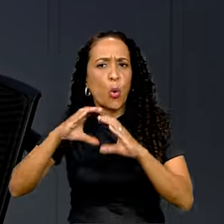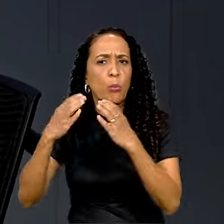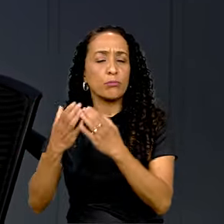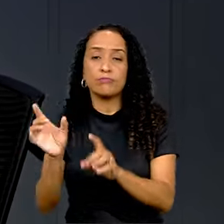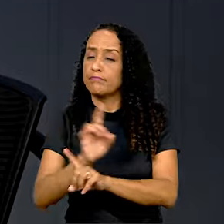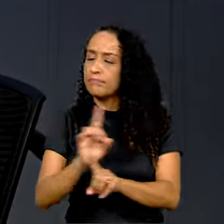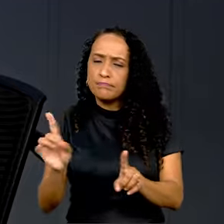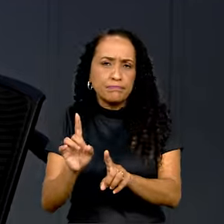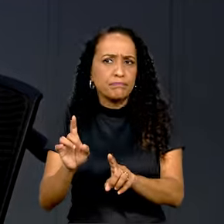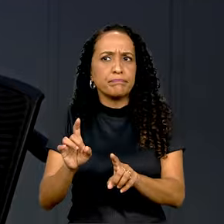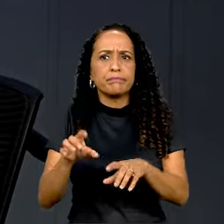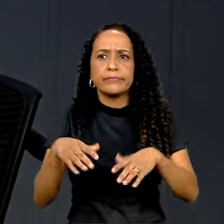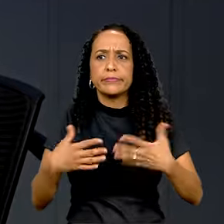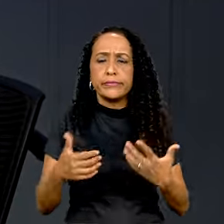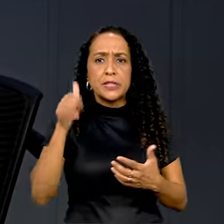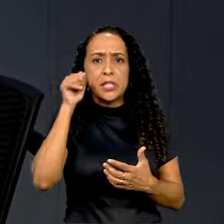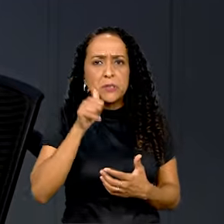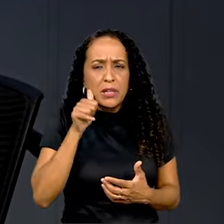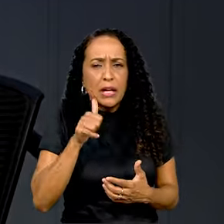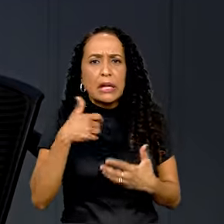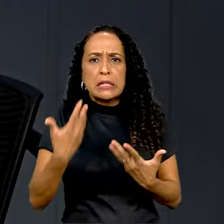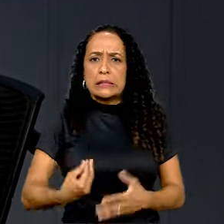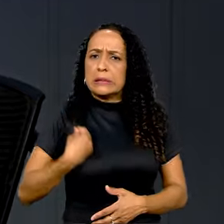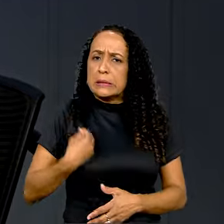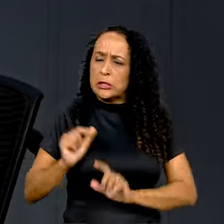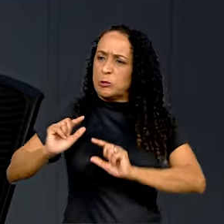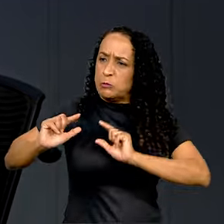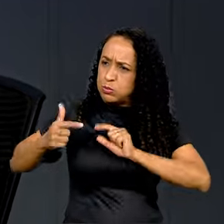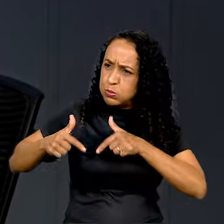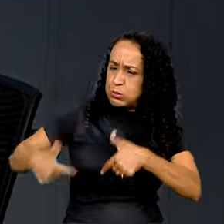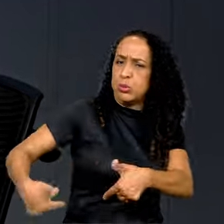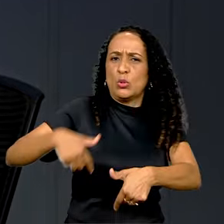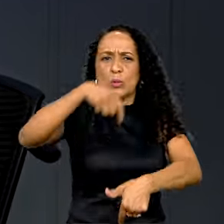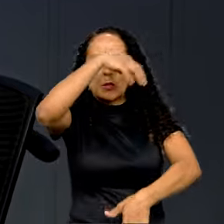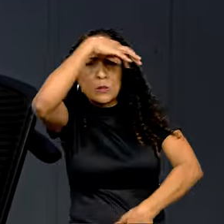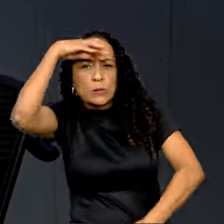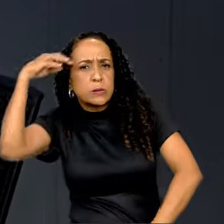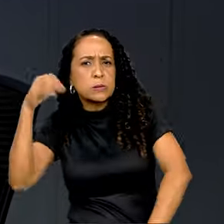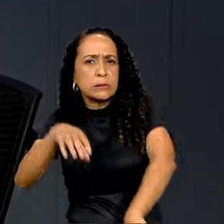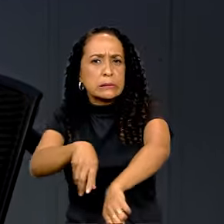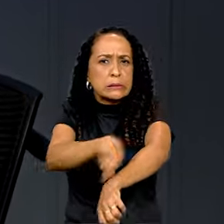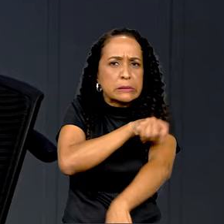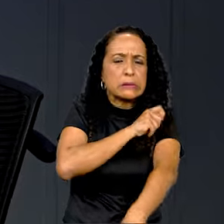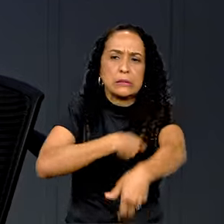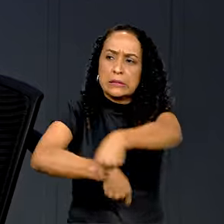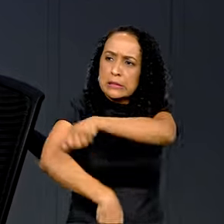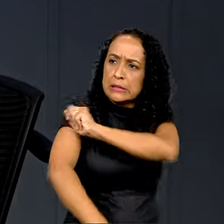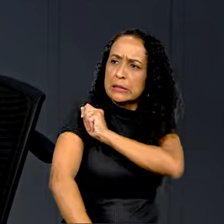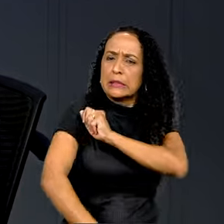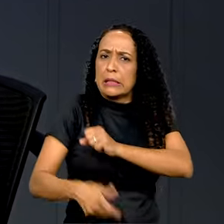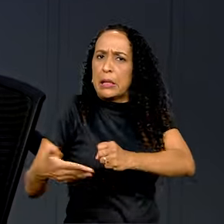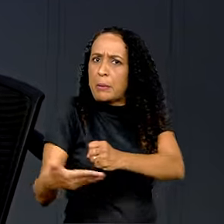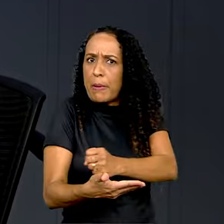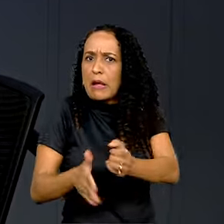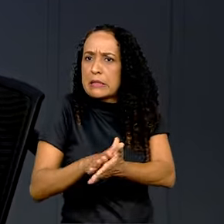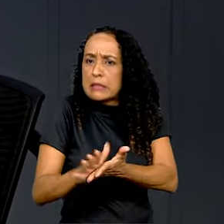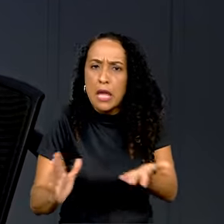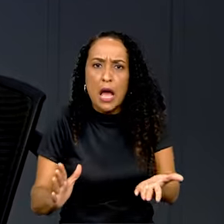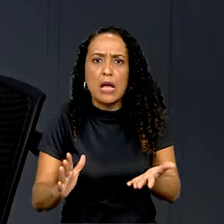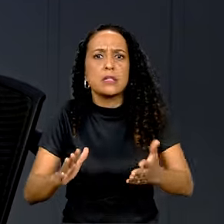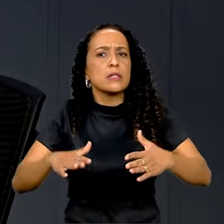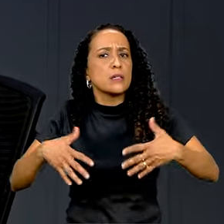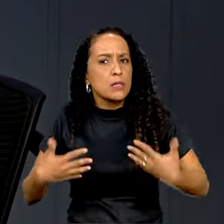comunidades das mulheres que estão ali né na lida para poder sem algum sem nenhum suporte para essas